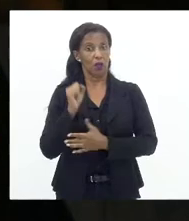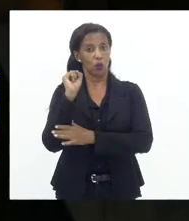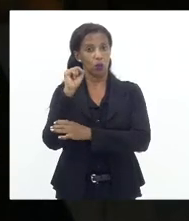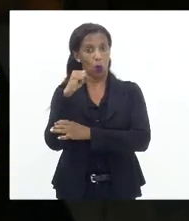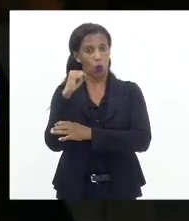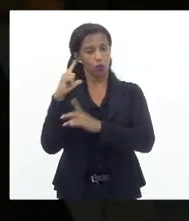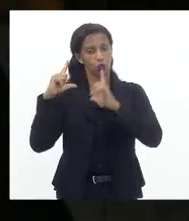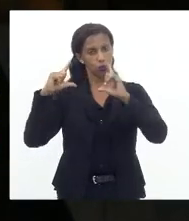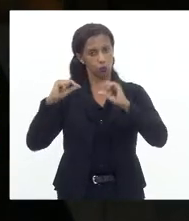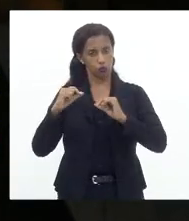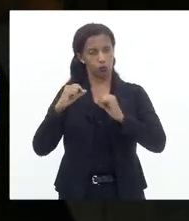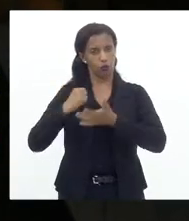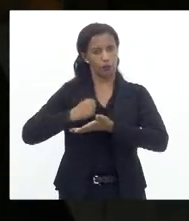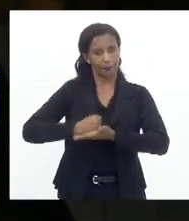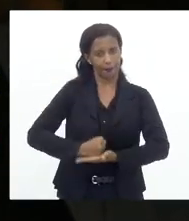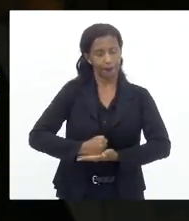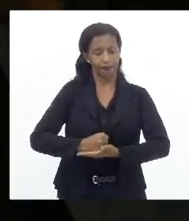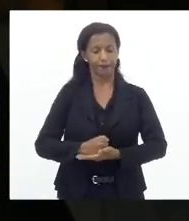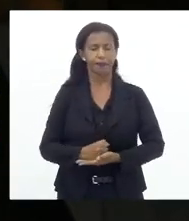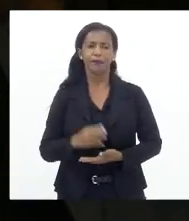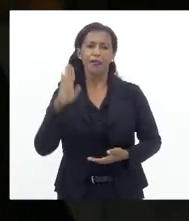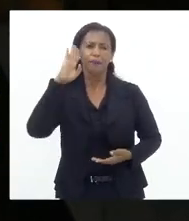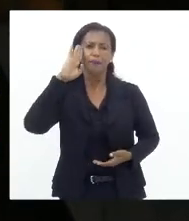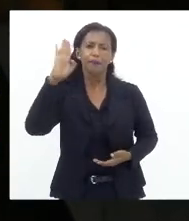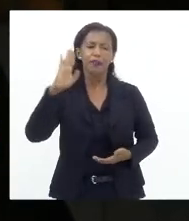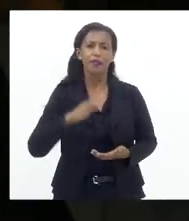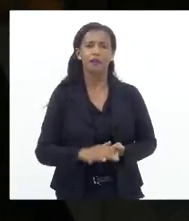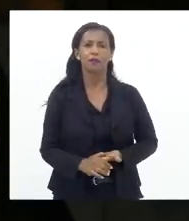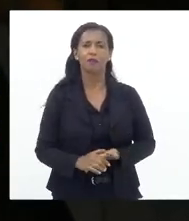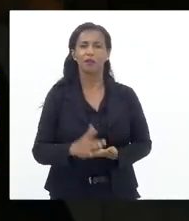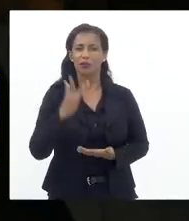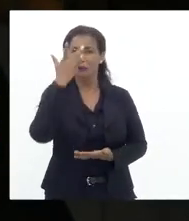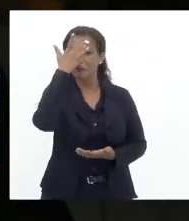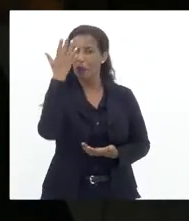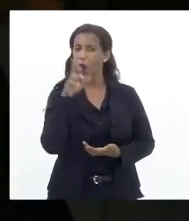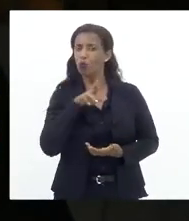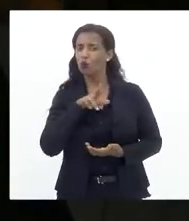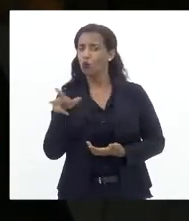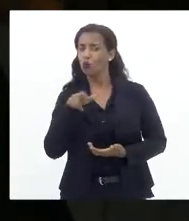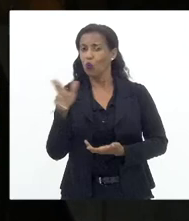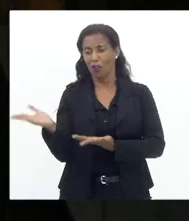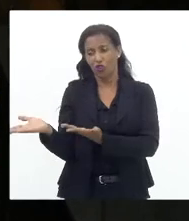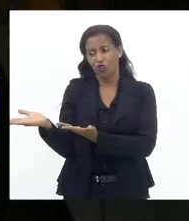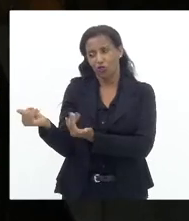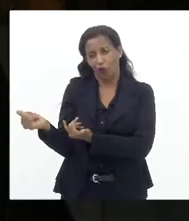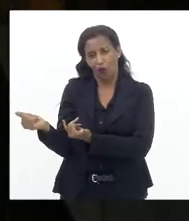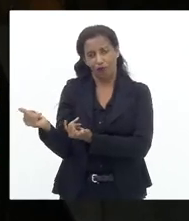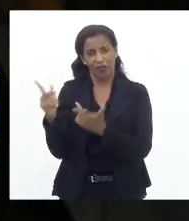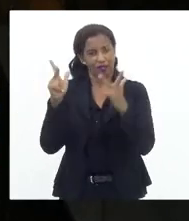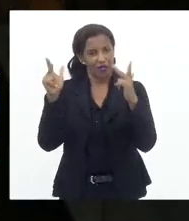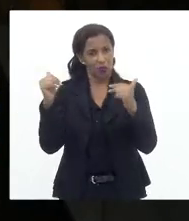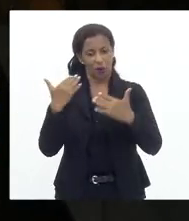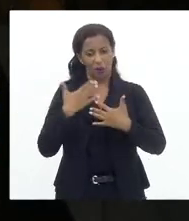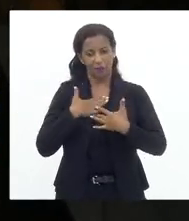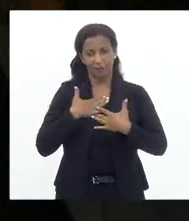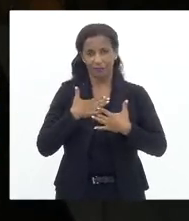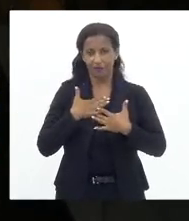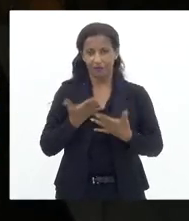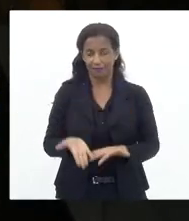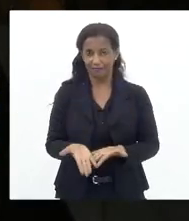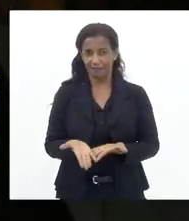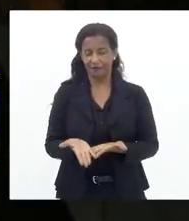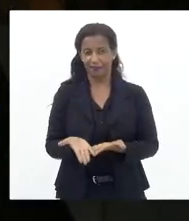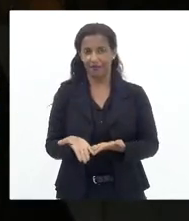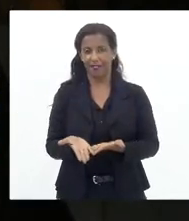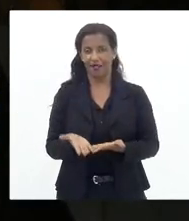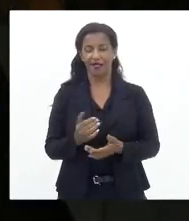cis-itu.com.br palmente aqueles que não são mais jovens como eu que